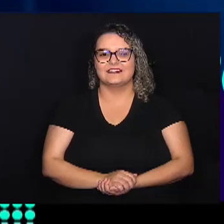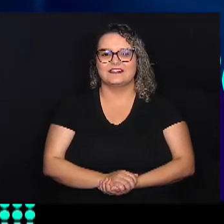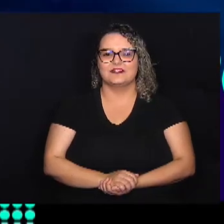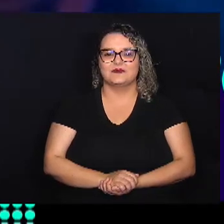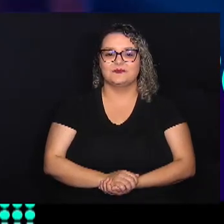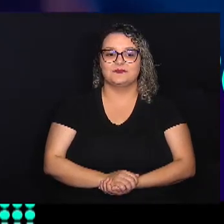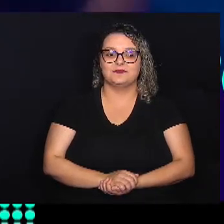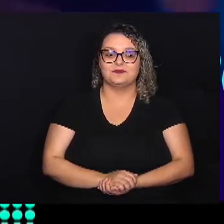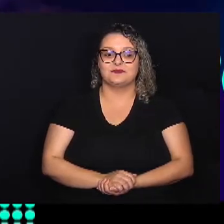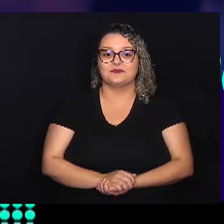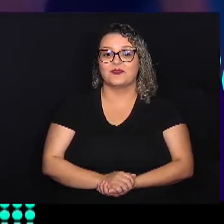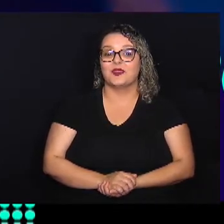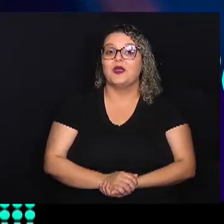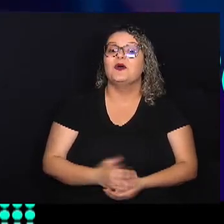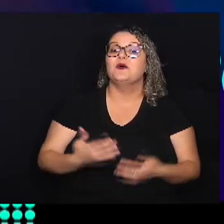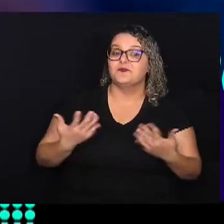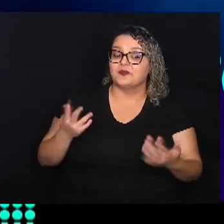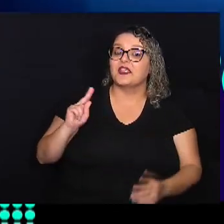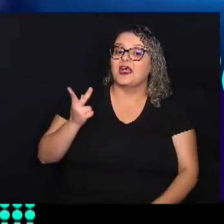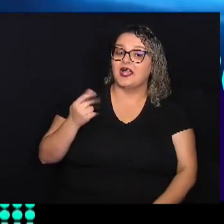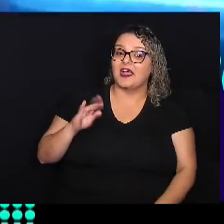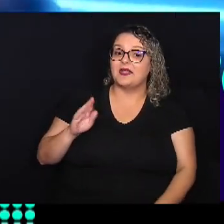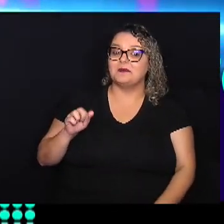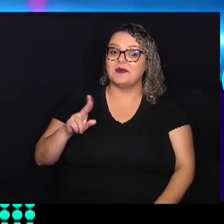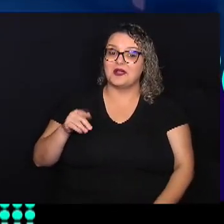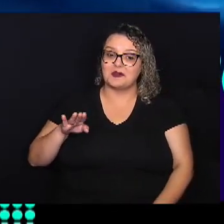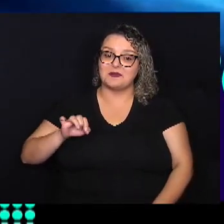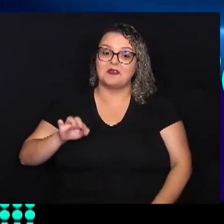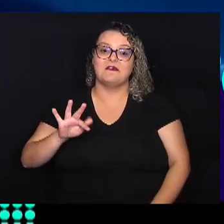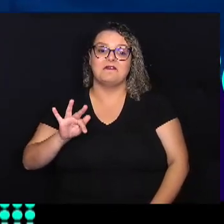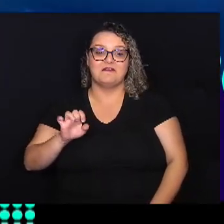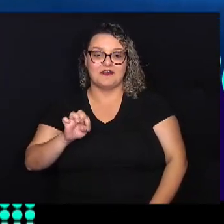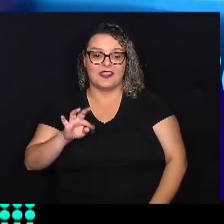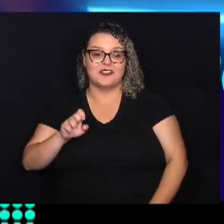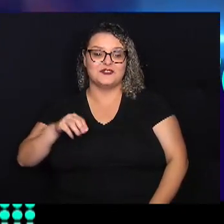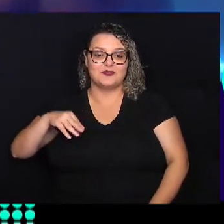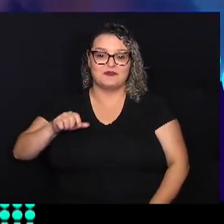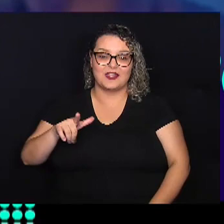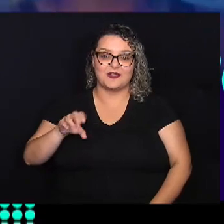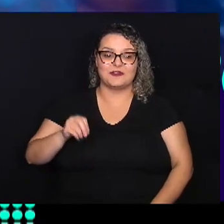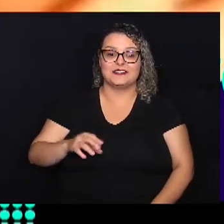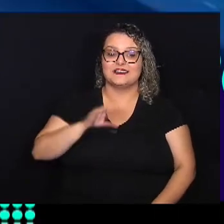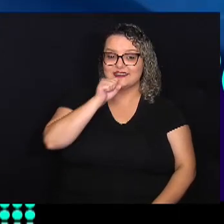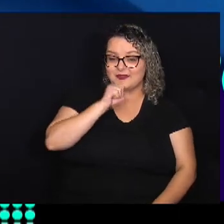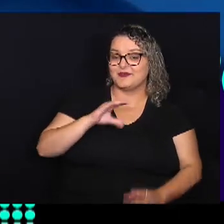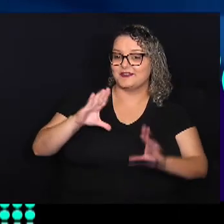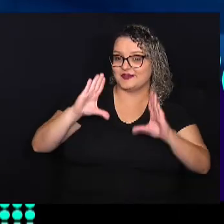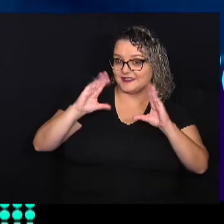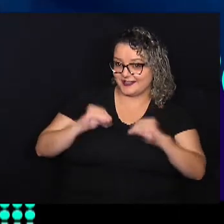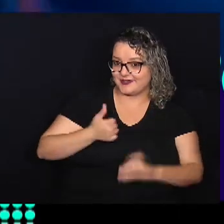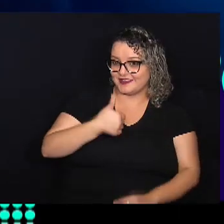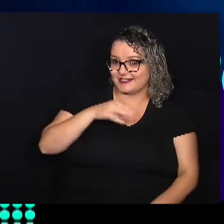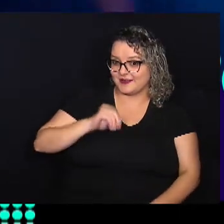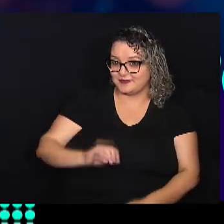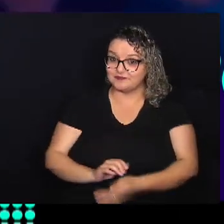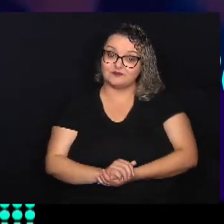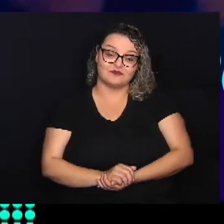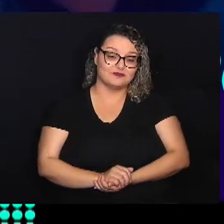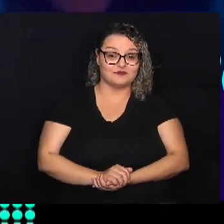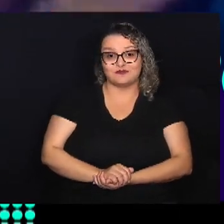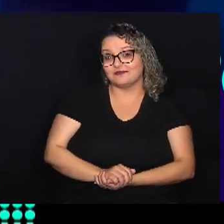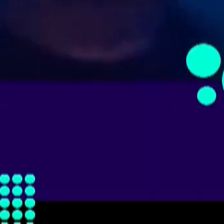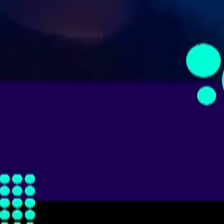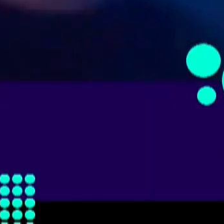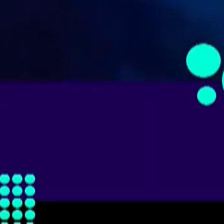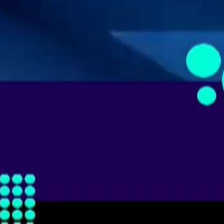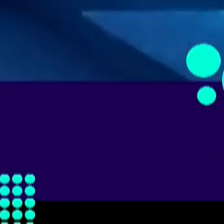Wolf apresenta Hi Barbie Fat Melody, sábado às 10 da noite. Não adianta me mandar